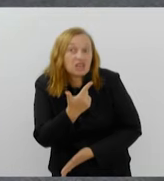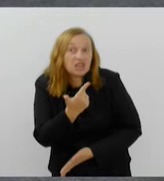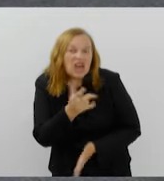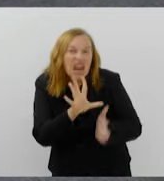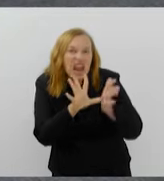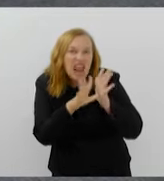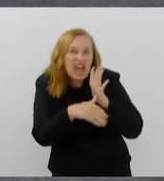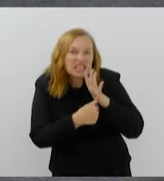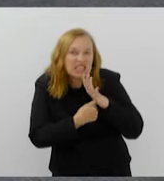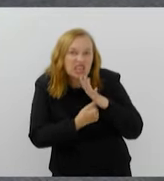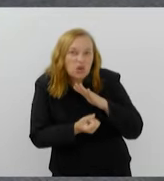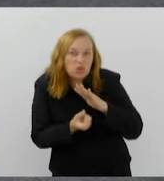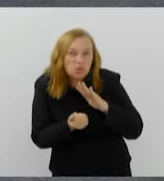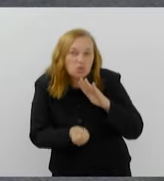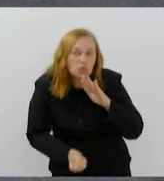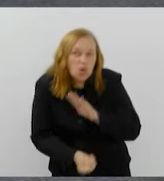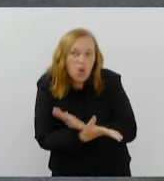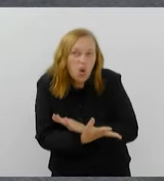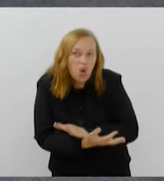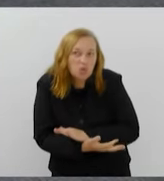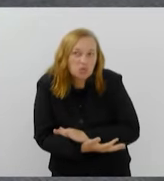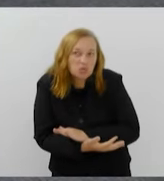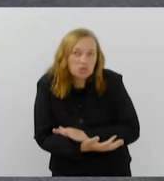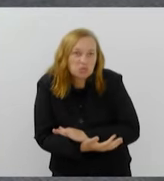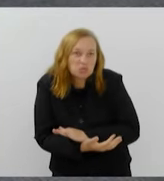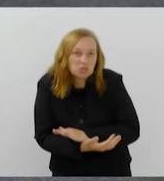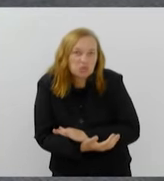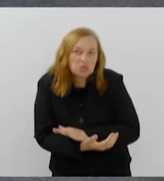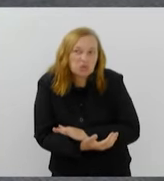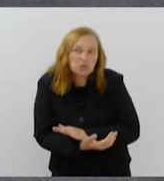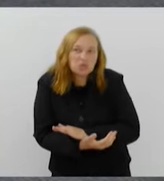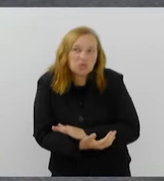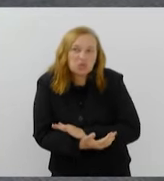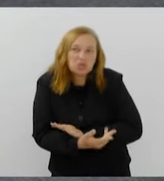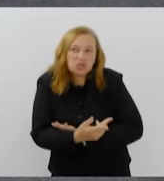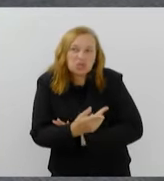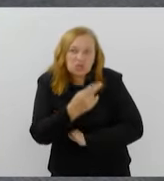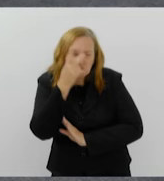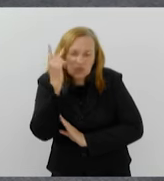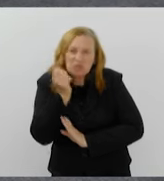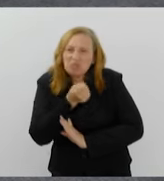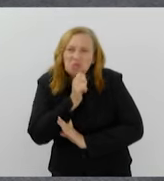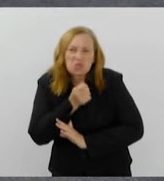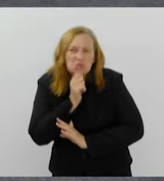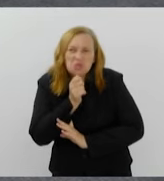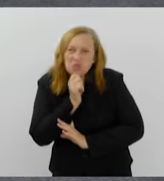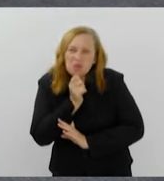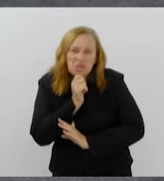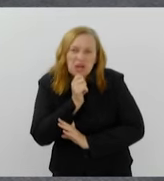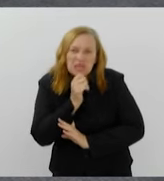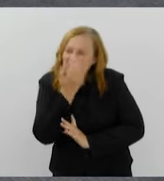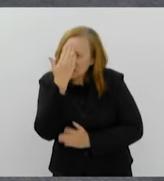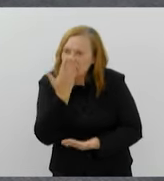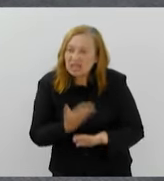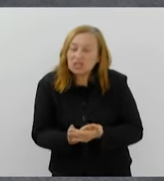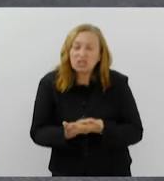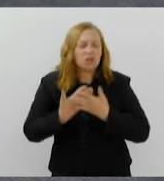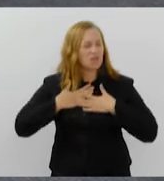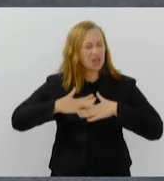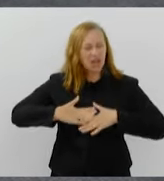ladrões corruptos ninguém mais cai na lábia dessa quadrilha então vossa excelência Fique